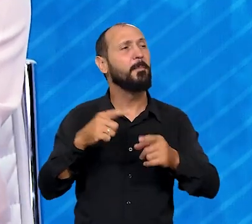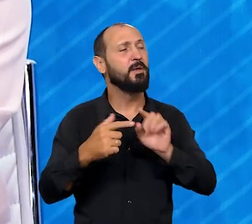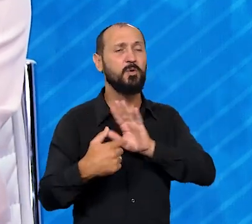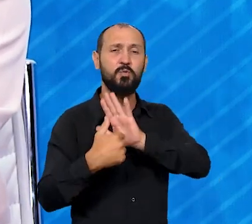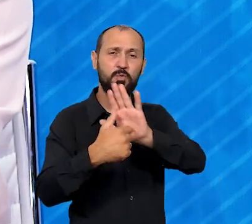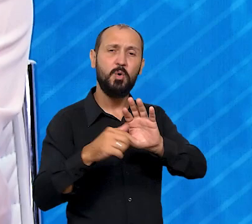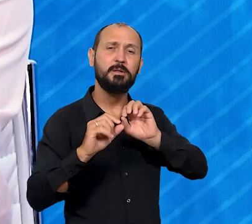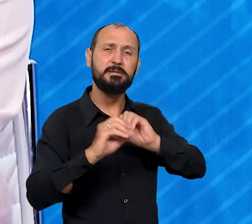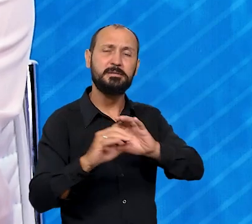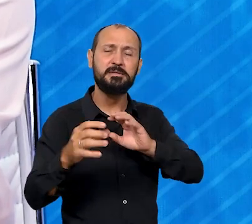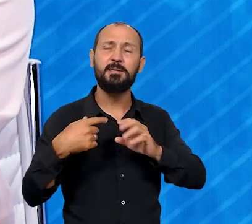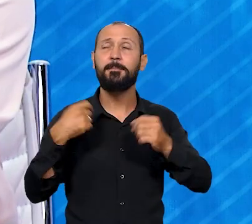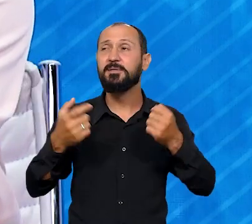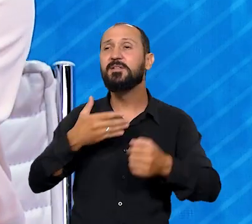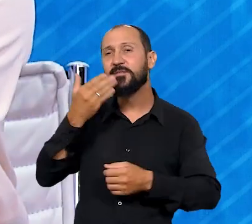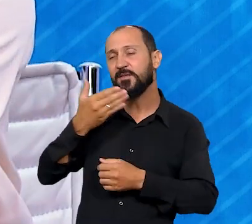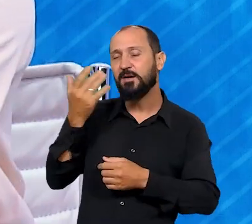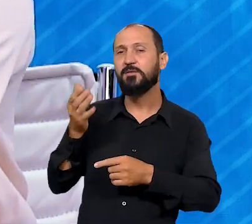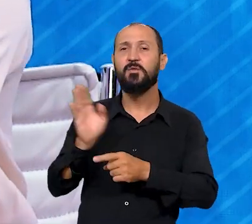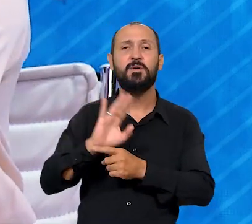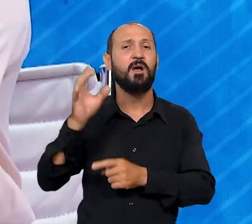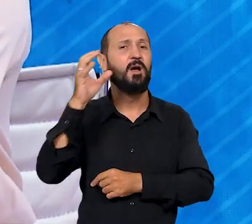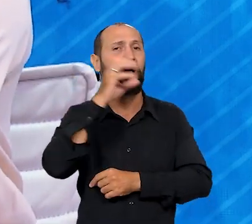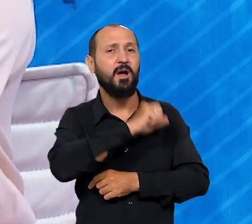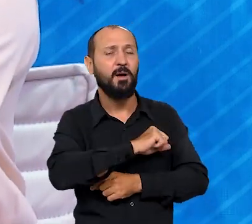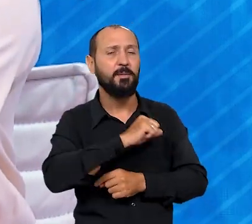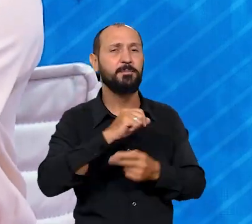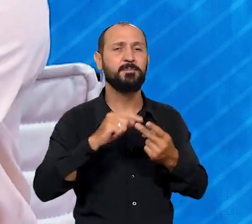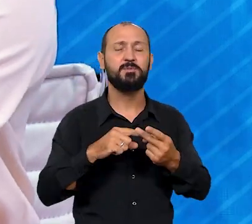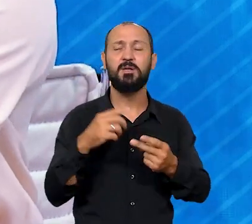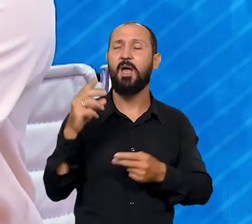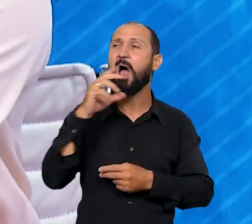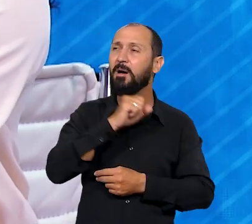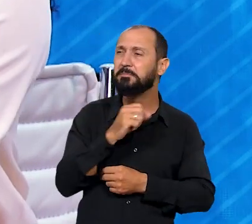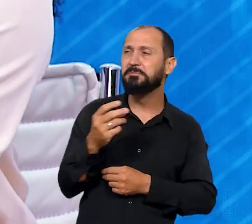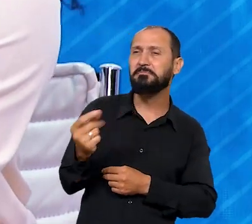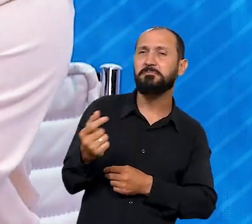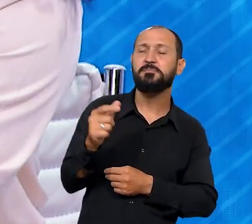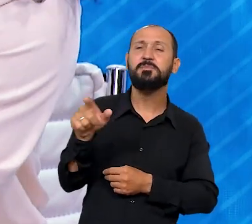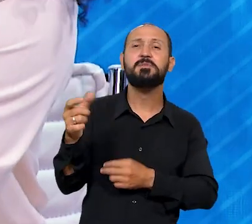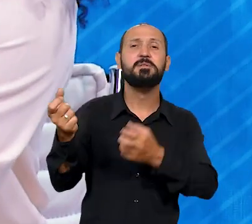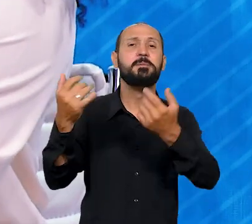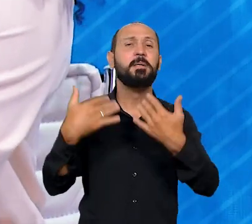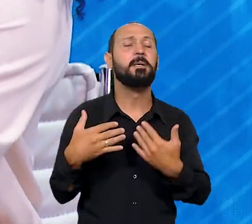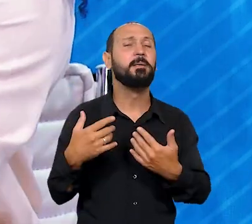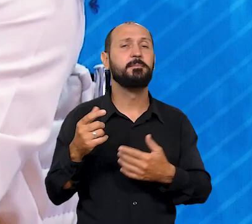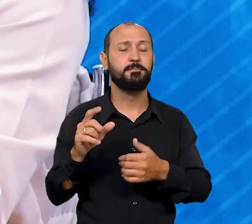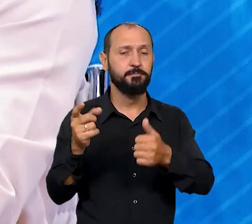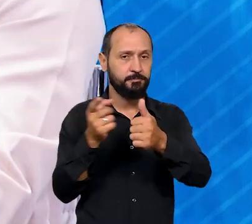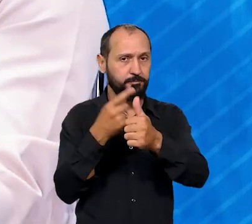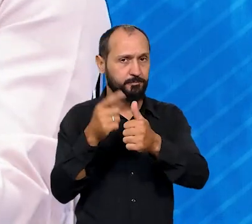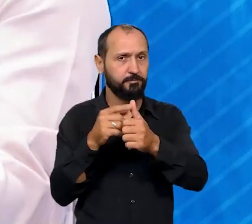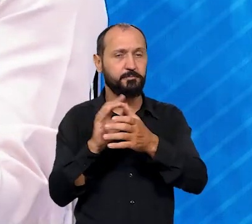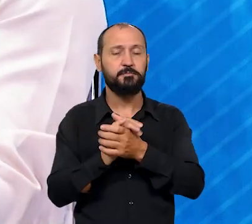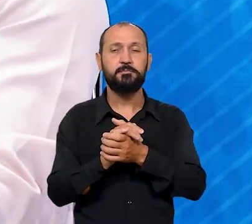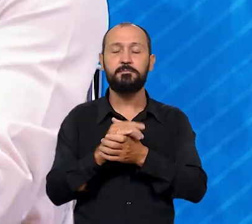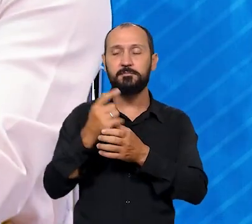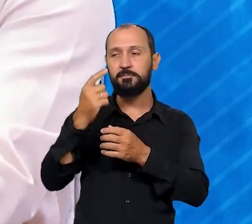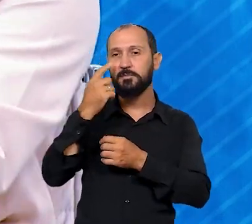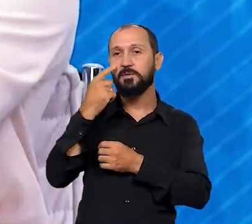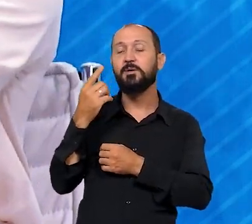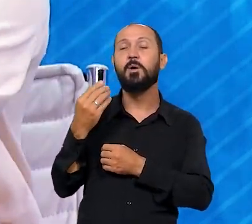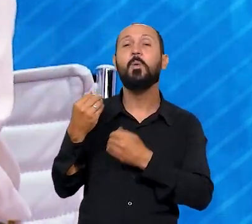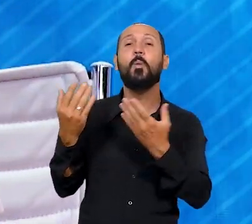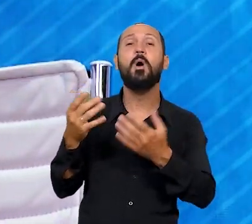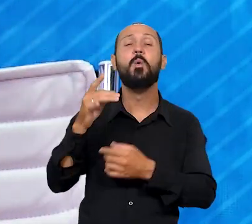entender a mensagem que nós estamos tentando passar, né? Com vídeos rápidos, vídeos dinâmicos, né? Então eu queria que o senhor falasse para a gente,